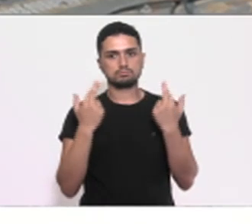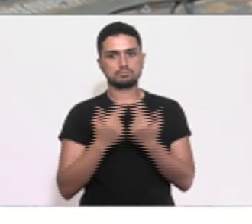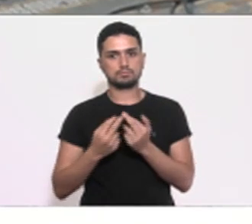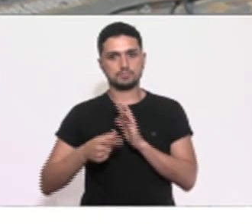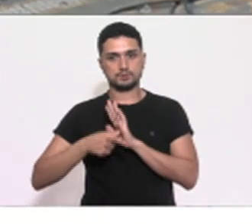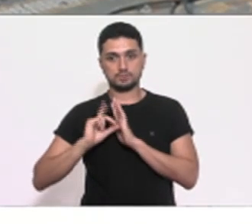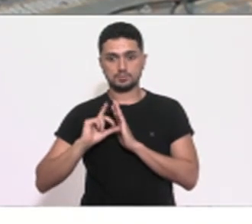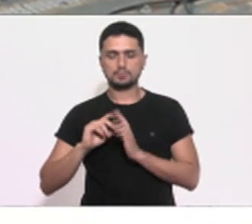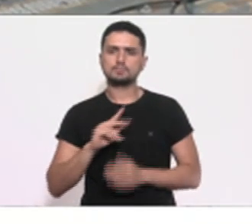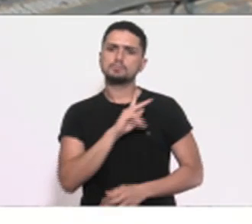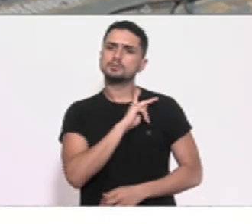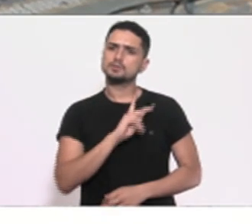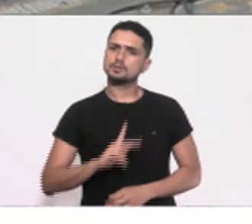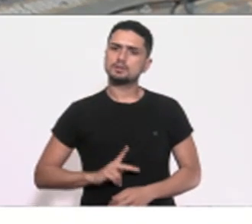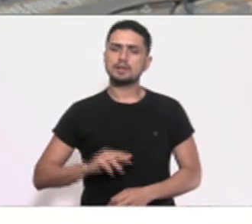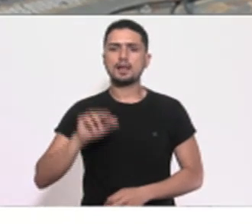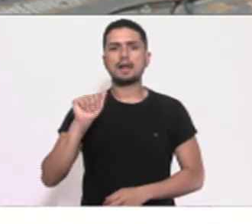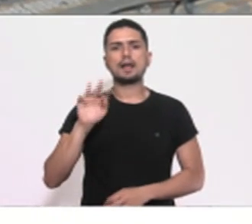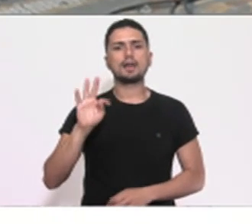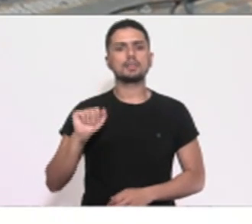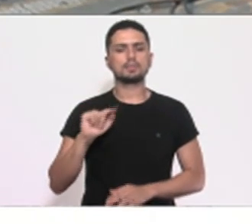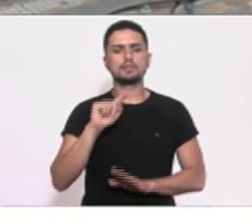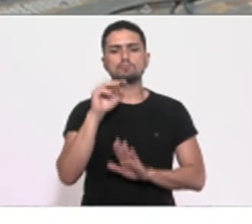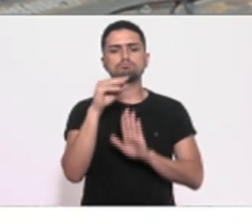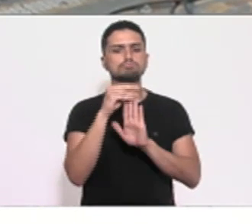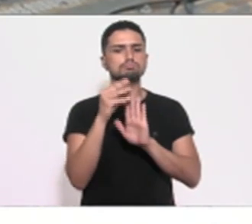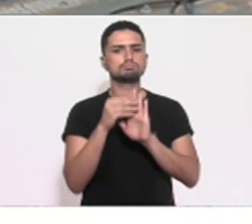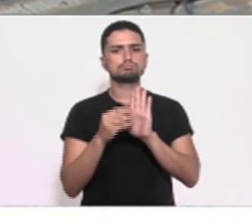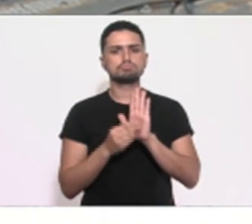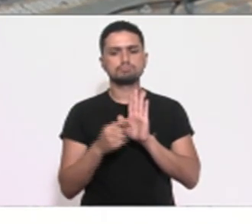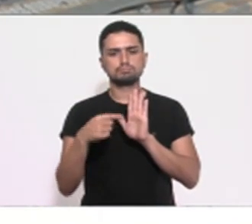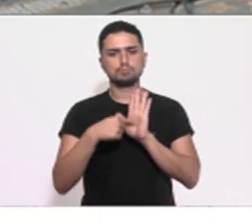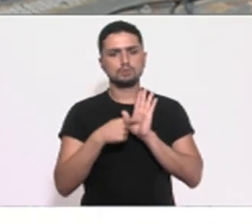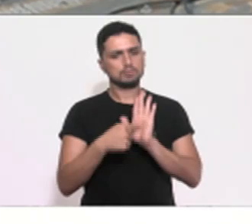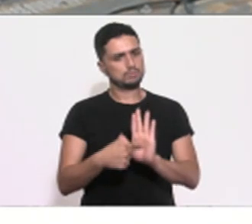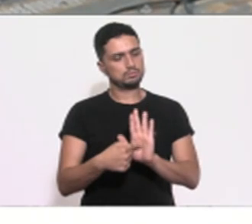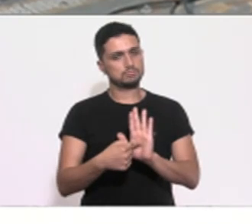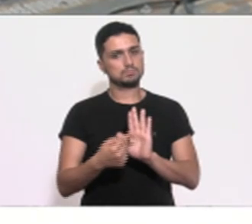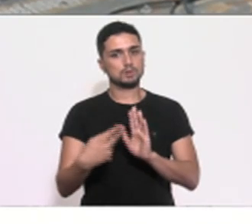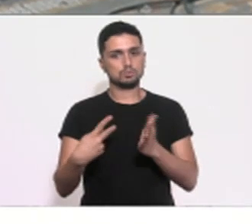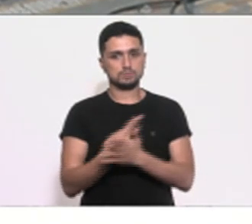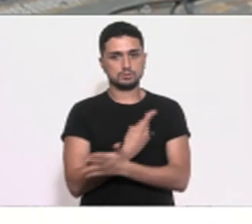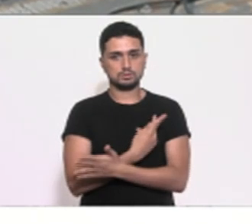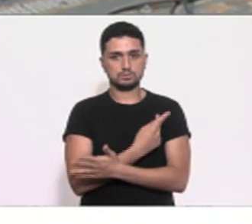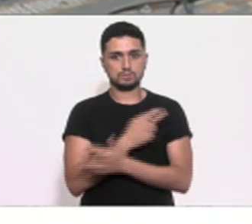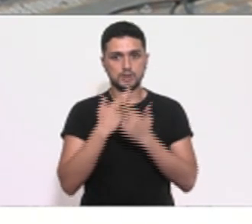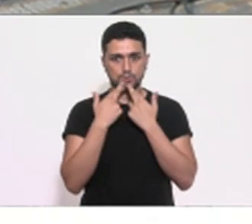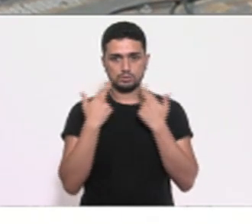presidente, a ata reflete com exatidão o ocorrido na